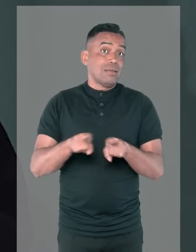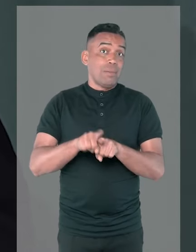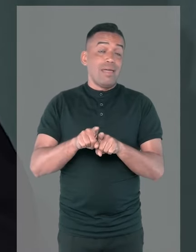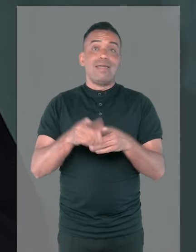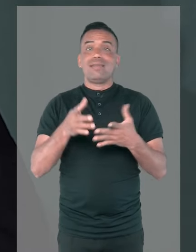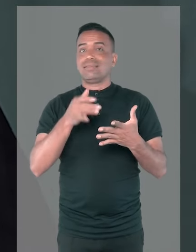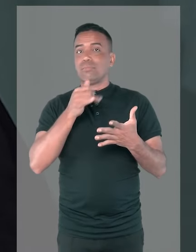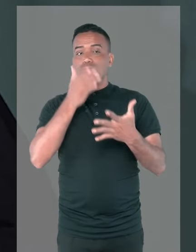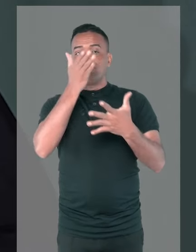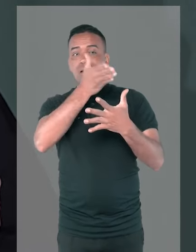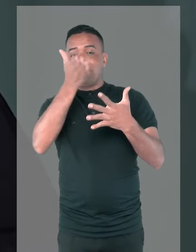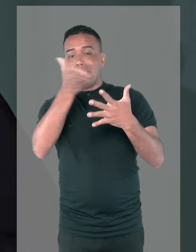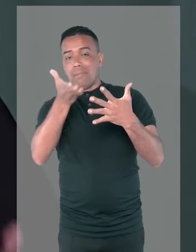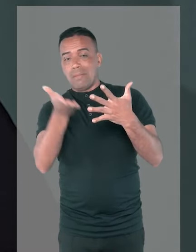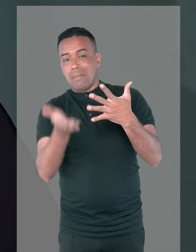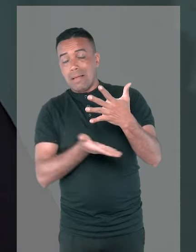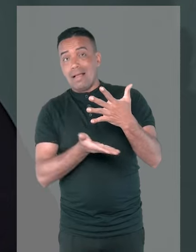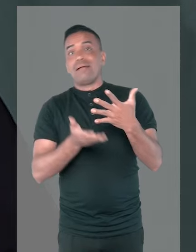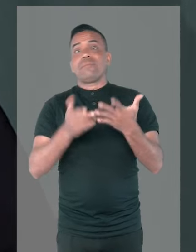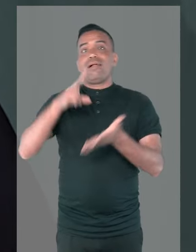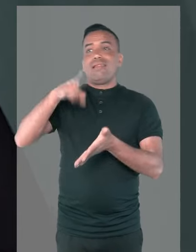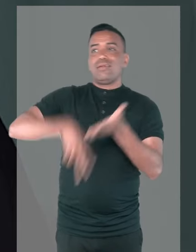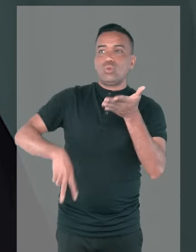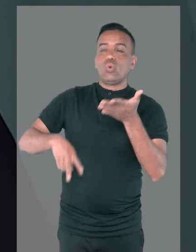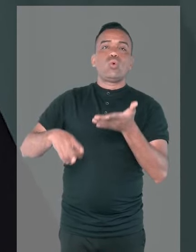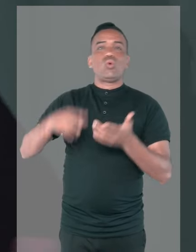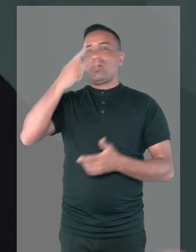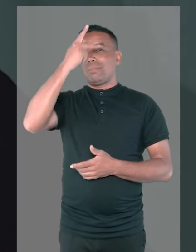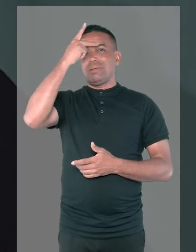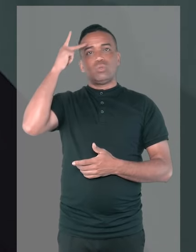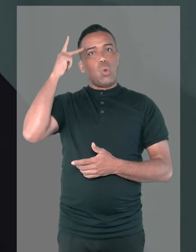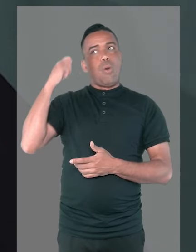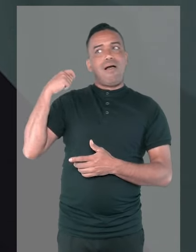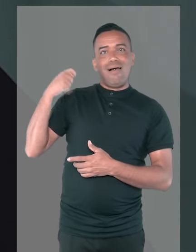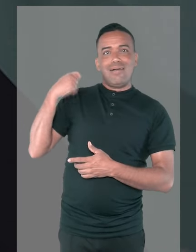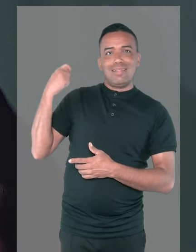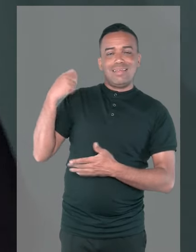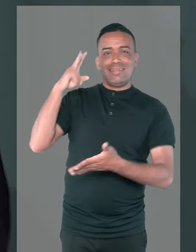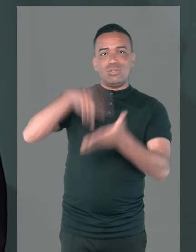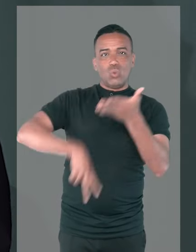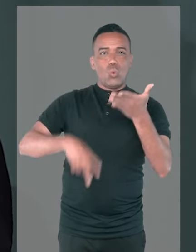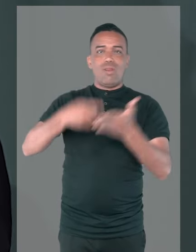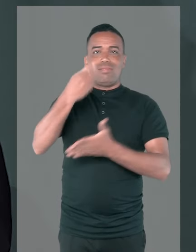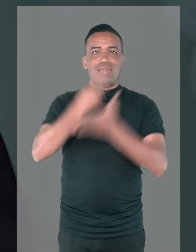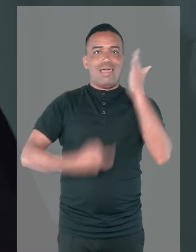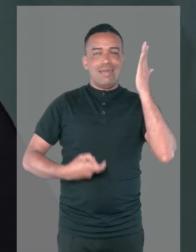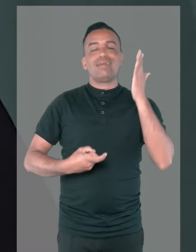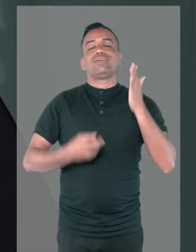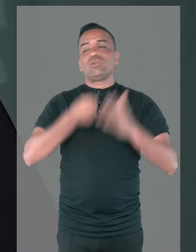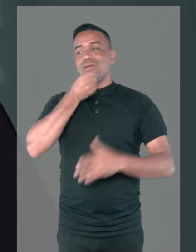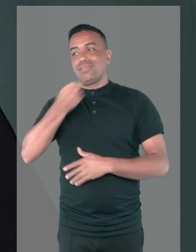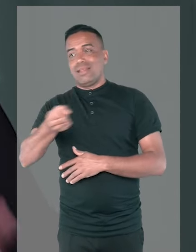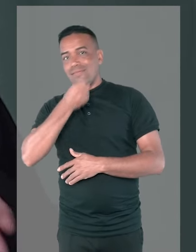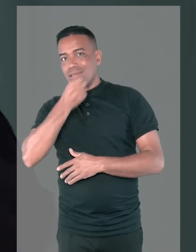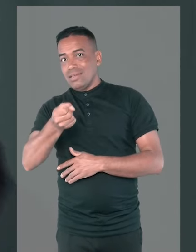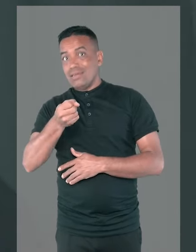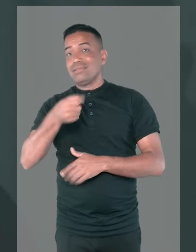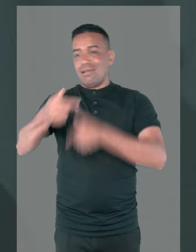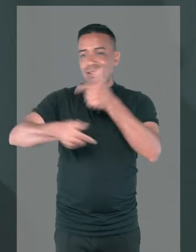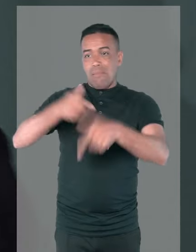por leituras feitas por uma atriz de fragmentos da obra, ou seja, ao mesmo tempo era uma entrevista sobre o trabalho do sujeito em